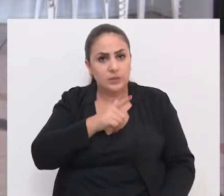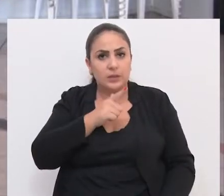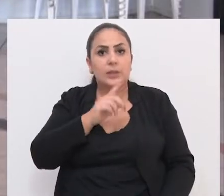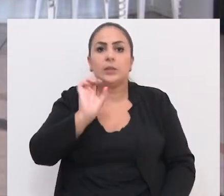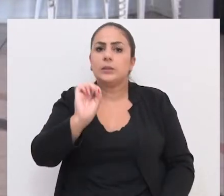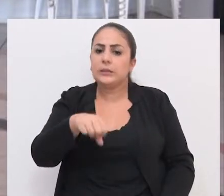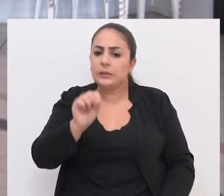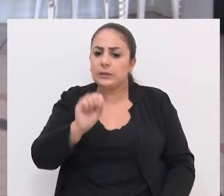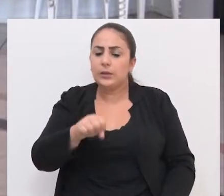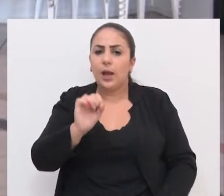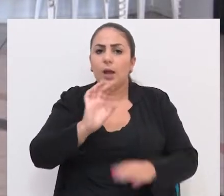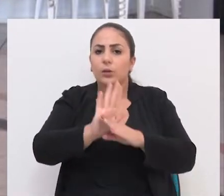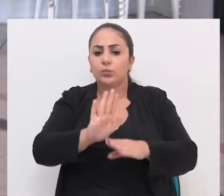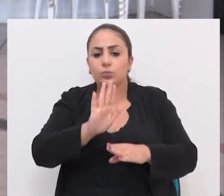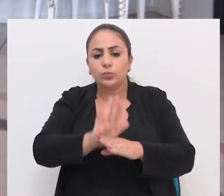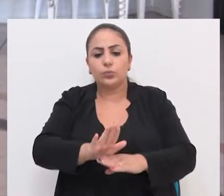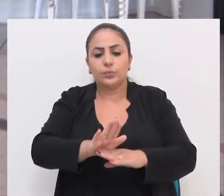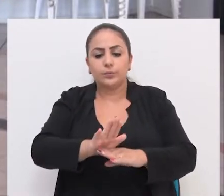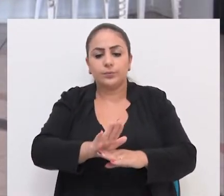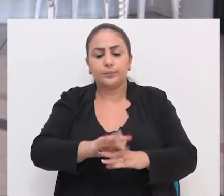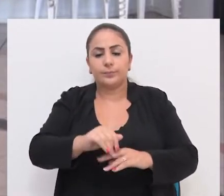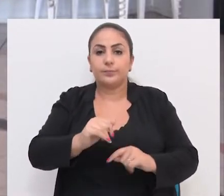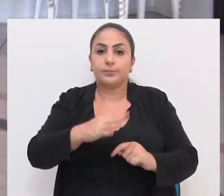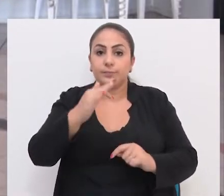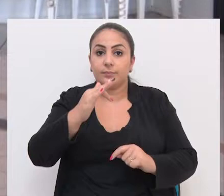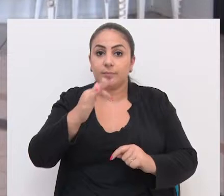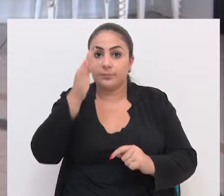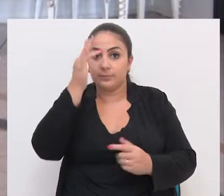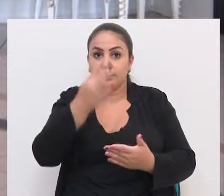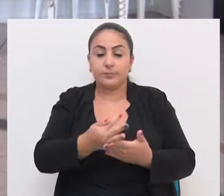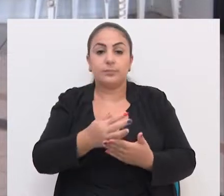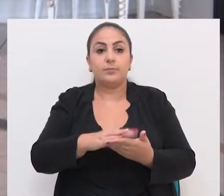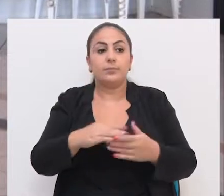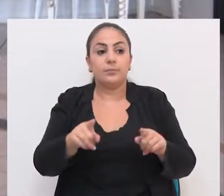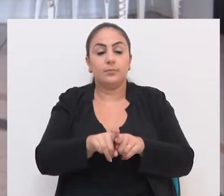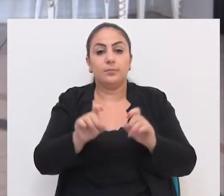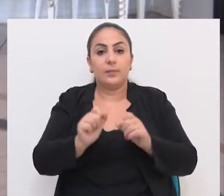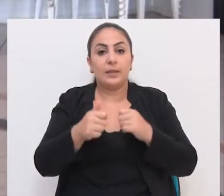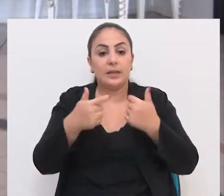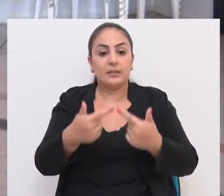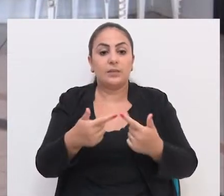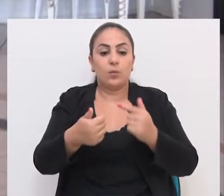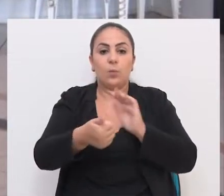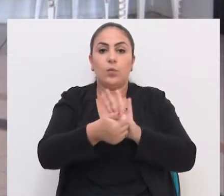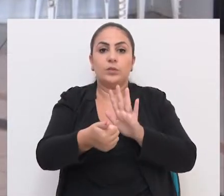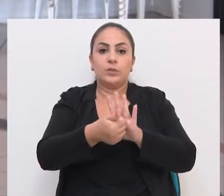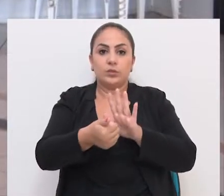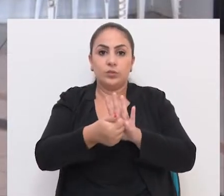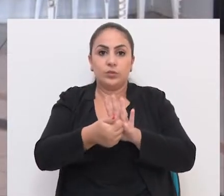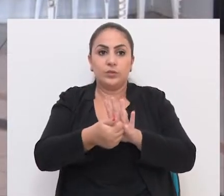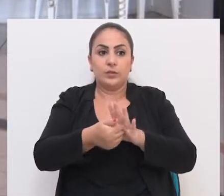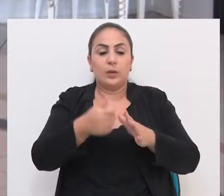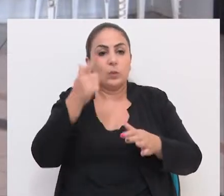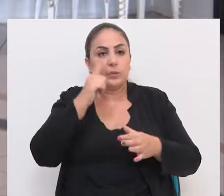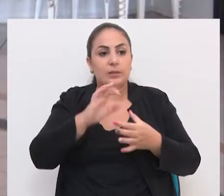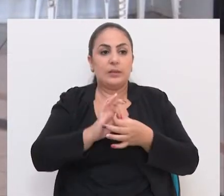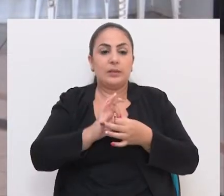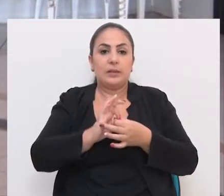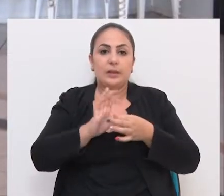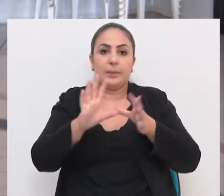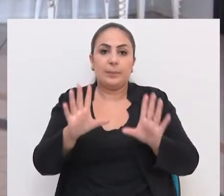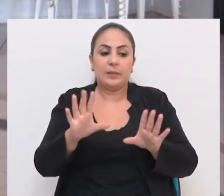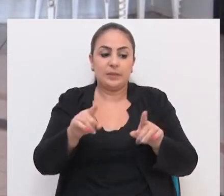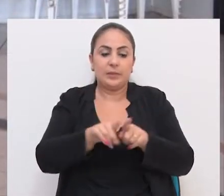é possível, sim, com a ajuda, com a fé e com ações positivas